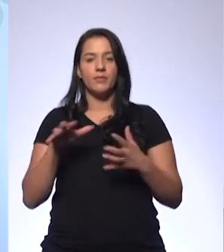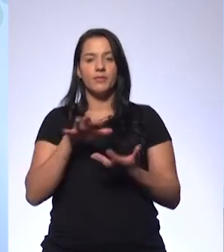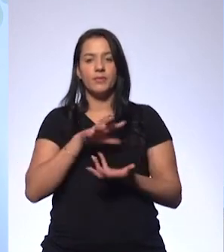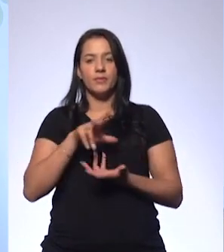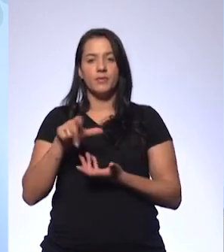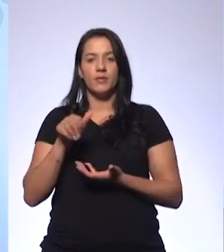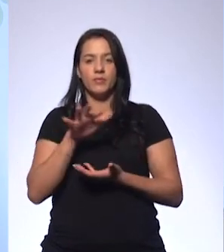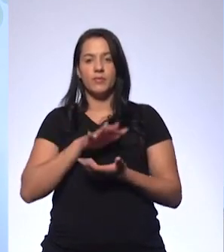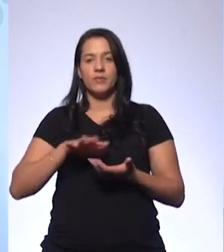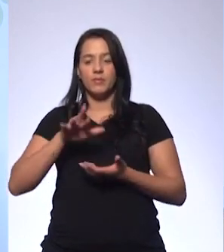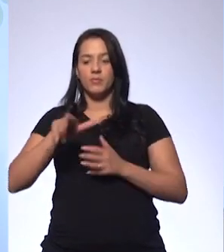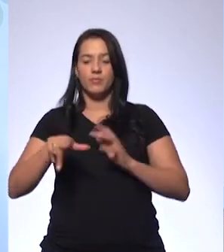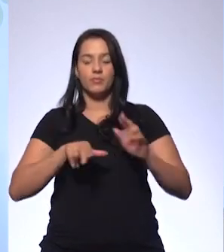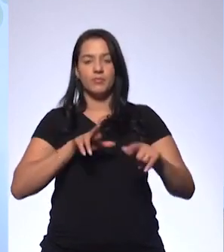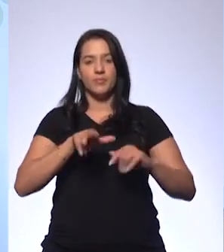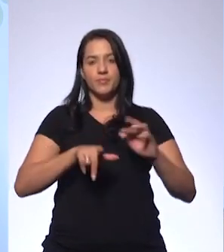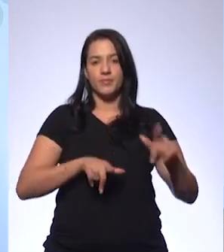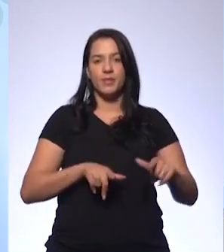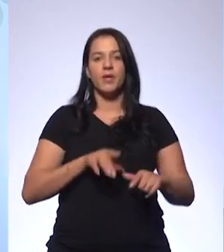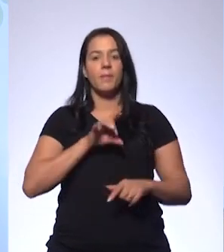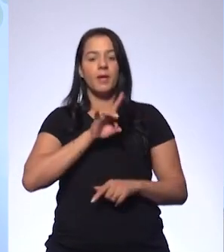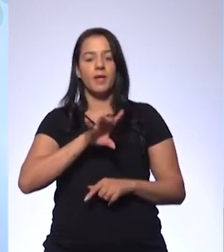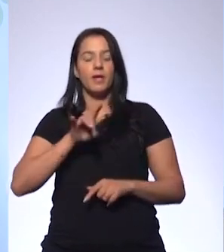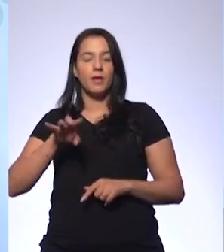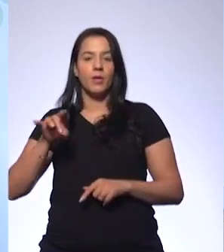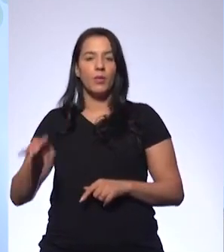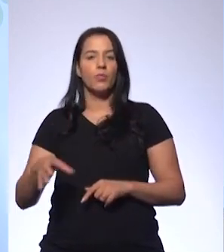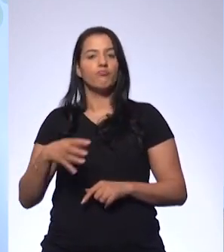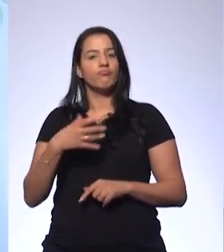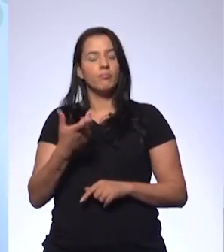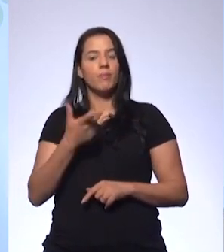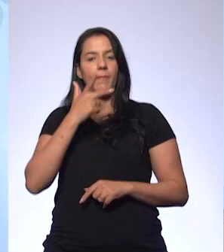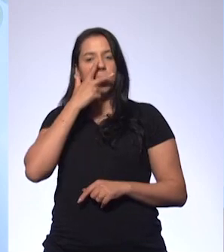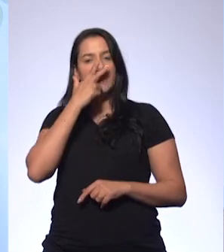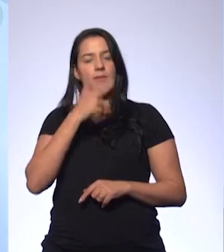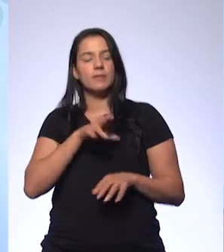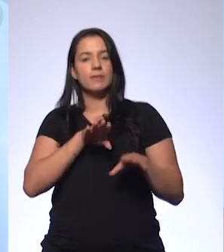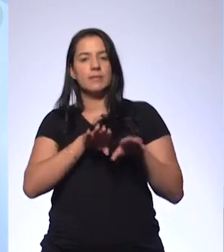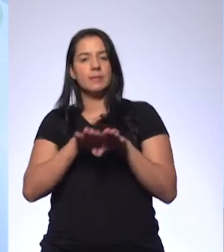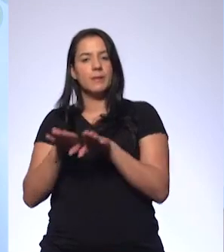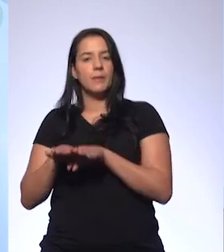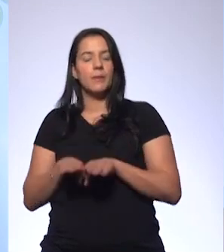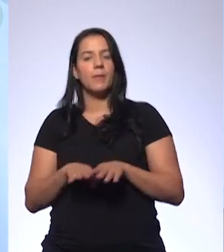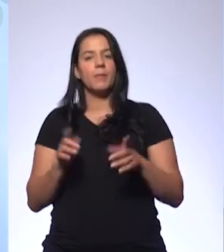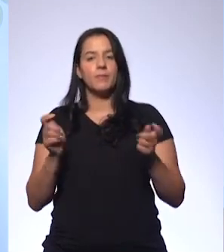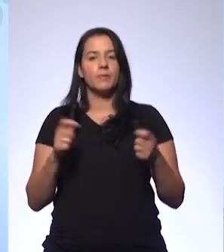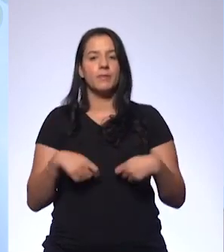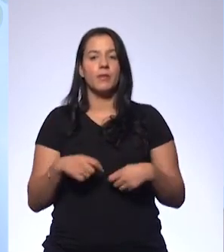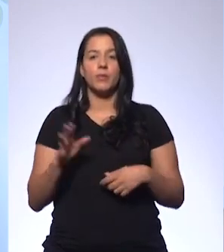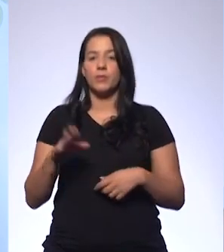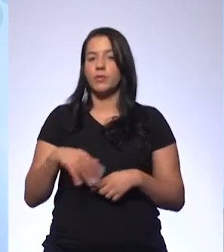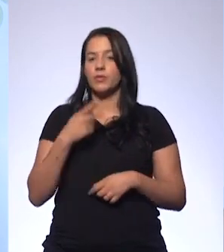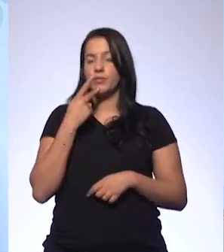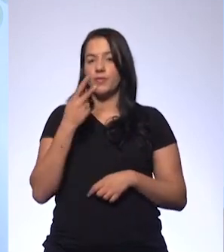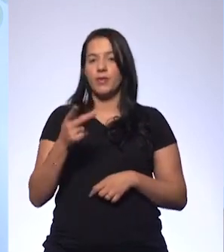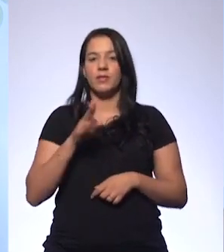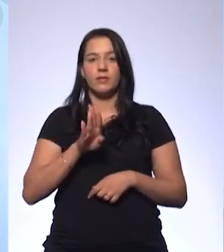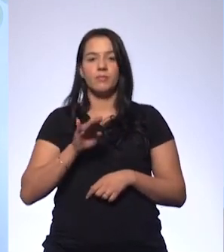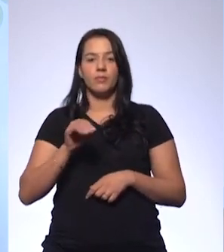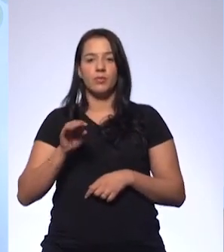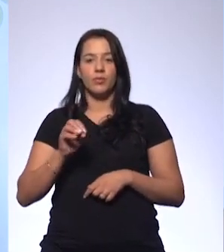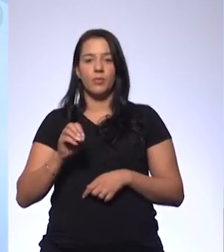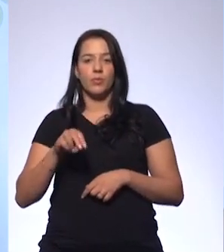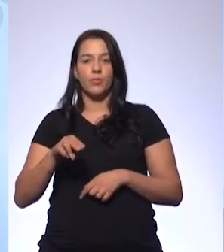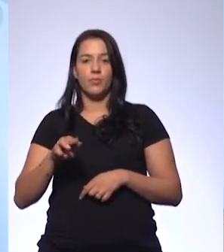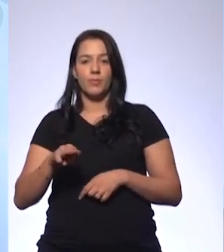mas que têm características muito parecidas, né? Então, quando a gente fala em biomas, né, a gente está